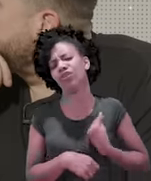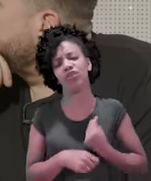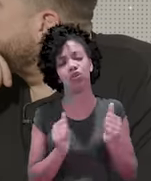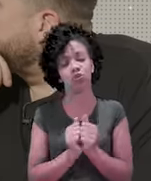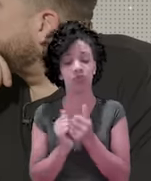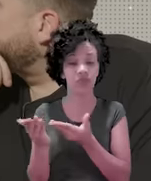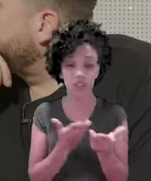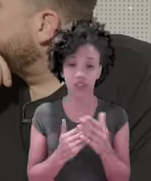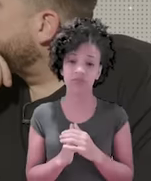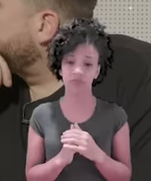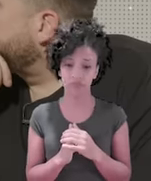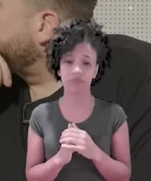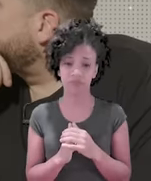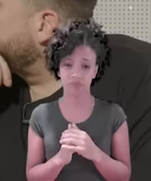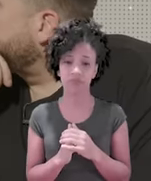repetido